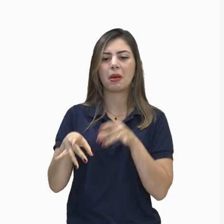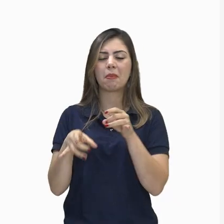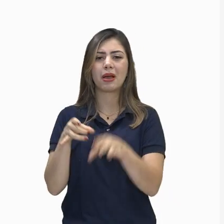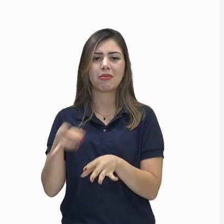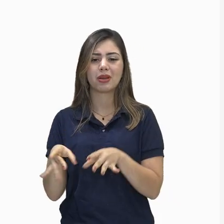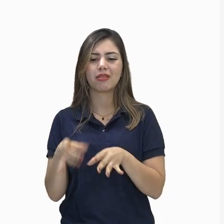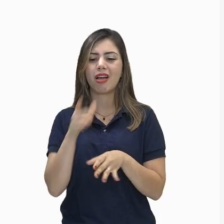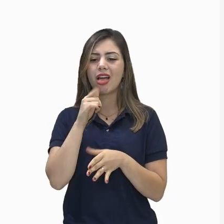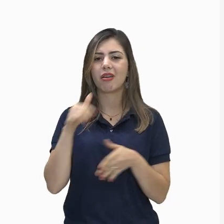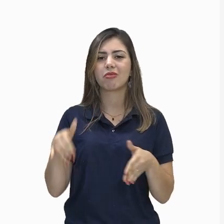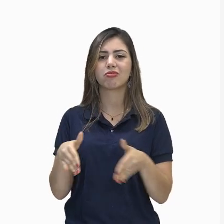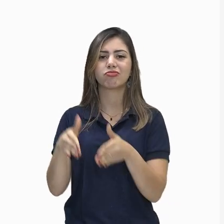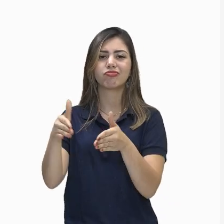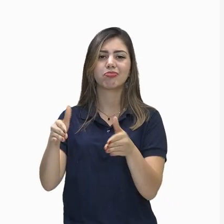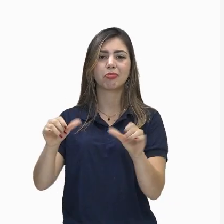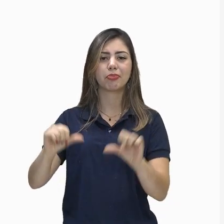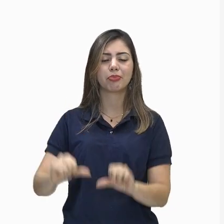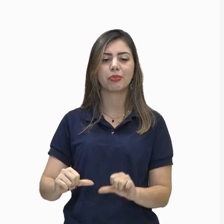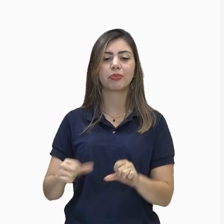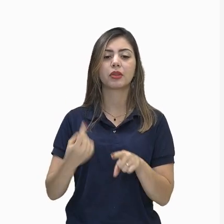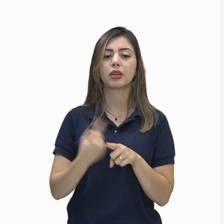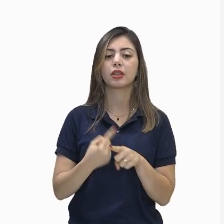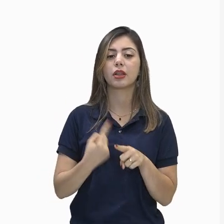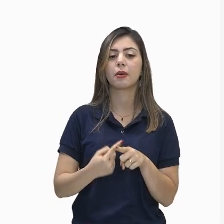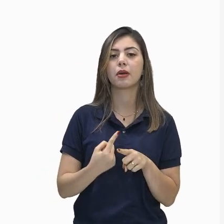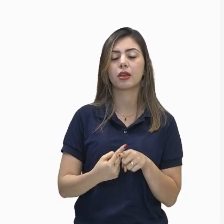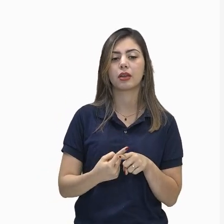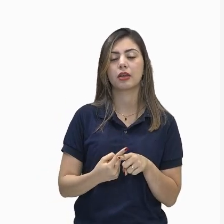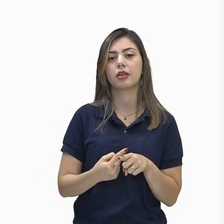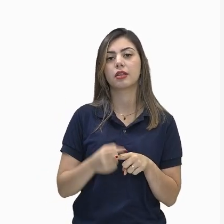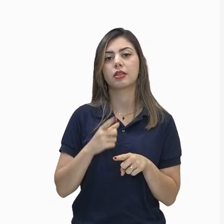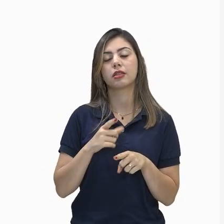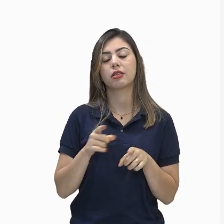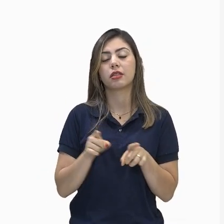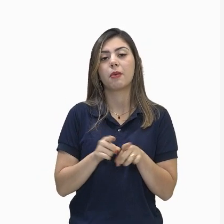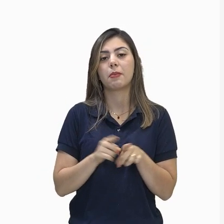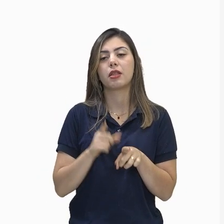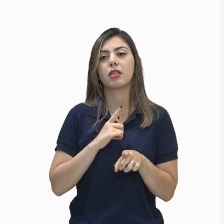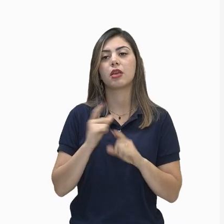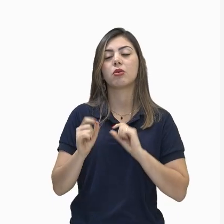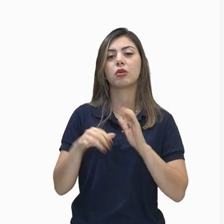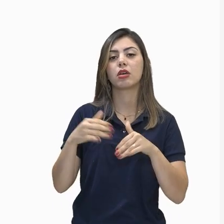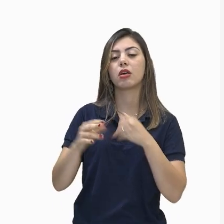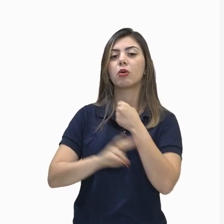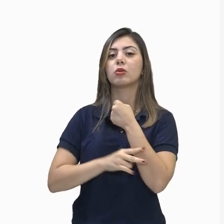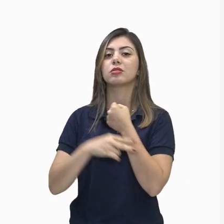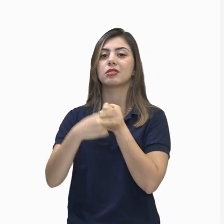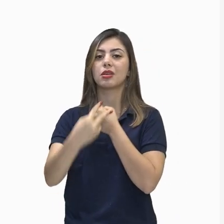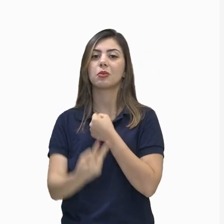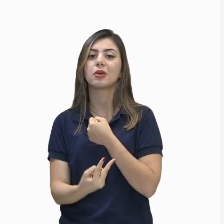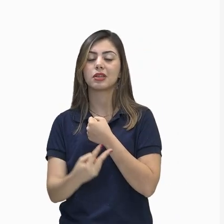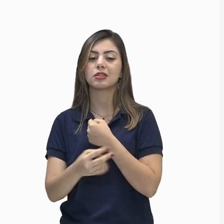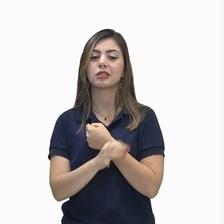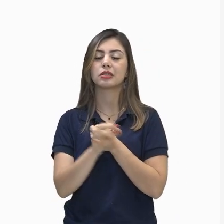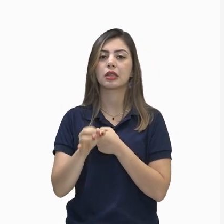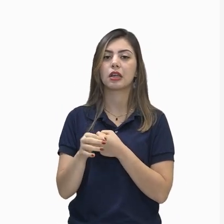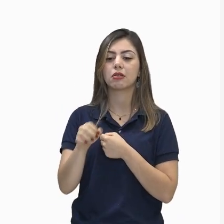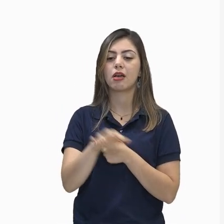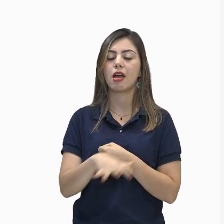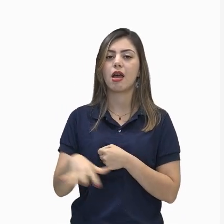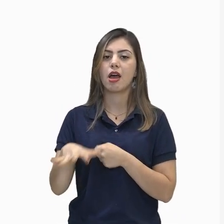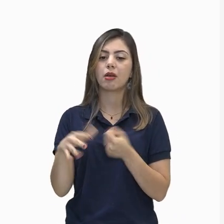sólidos. E, por consequência, também ocorre a fragmentação dessas áreas, ou seja, pode ocorrer aí o isolamento de uma área ou